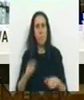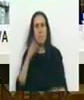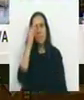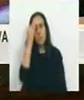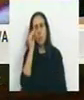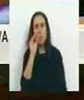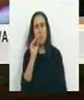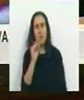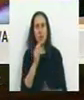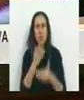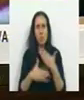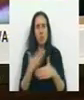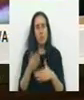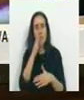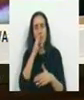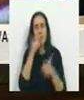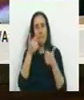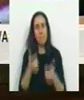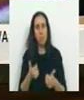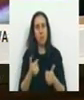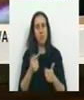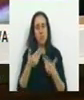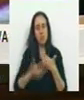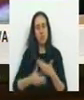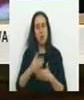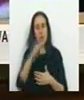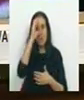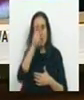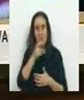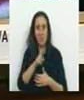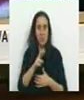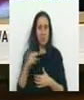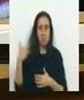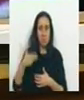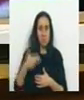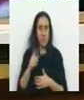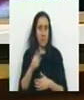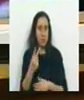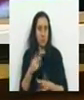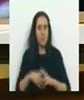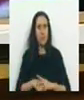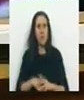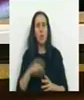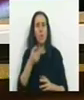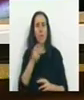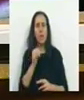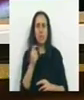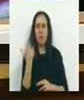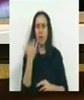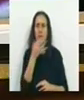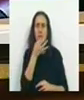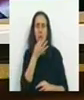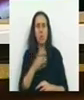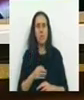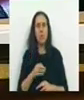recomendar-lhe a continuação das boas práticas implementadas pelos dois anteriores governos. Quando o PS há pouco falava da localização